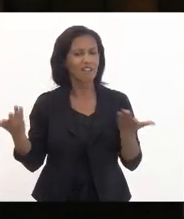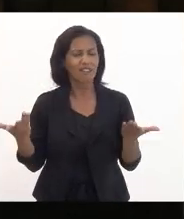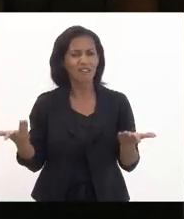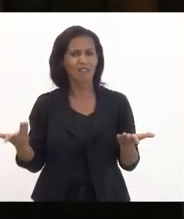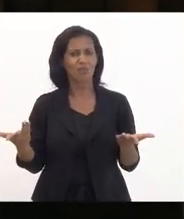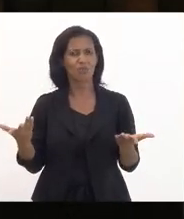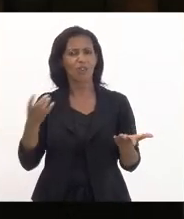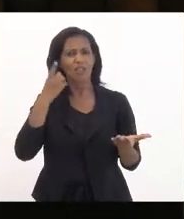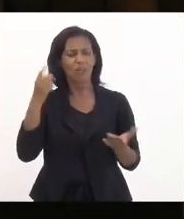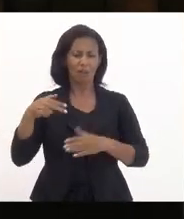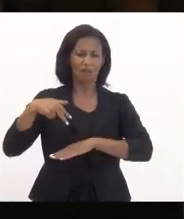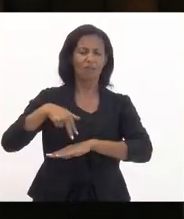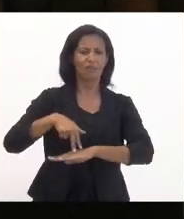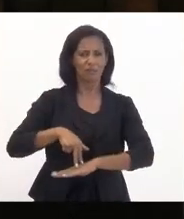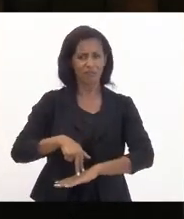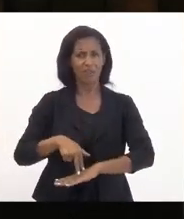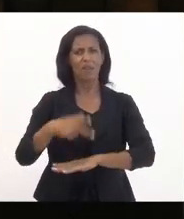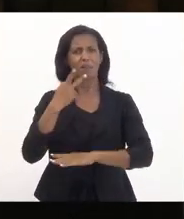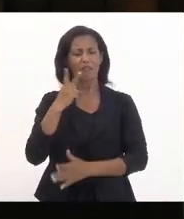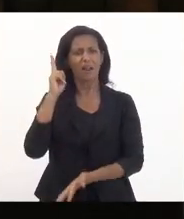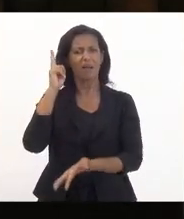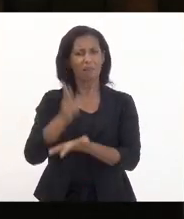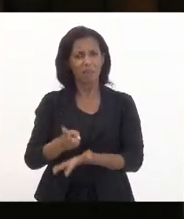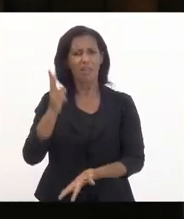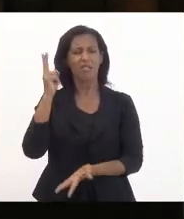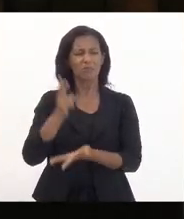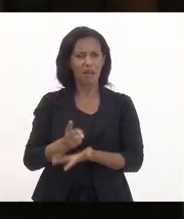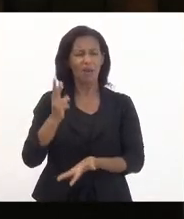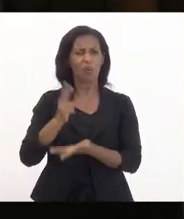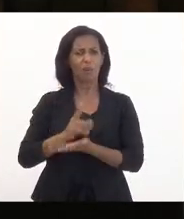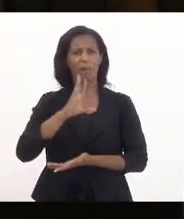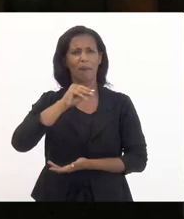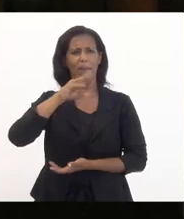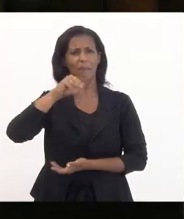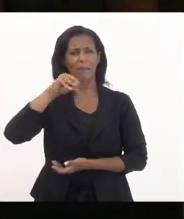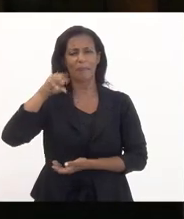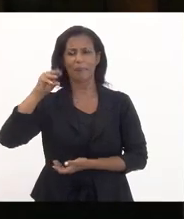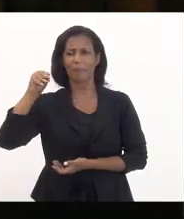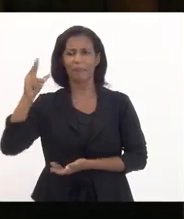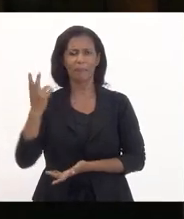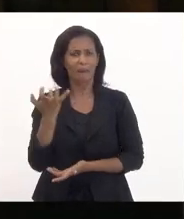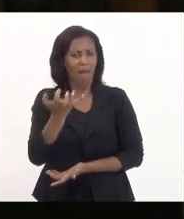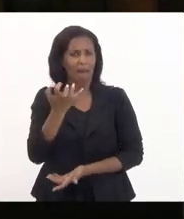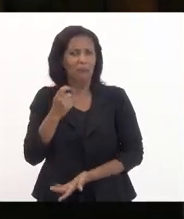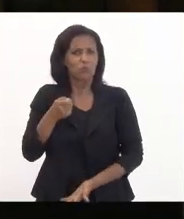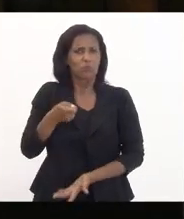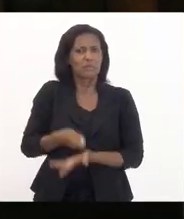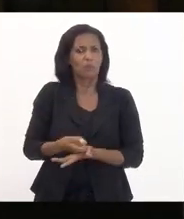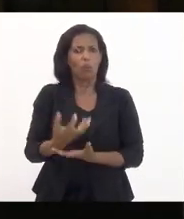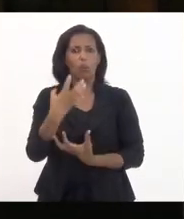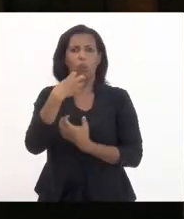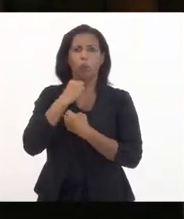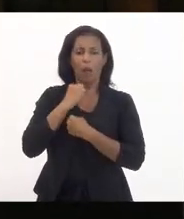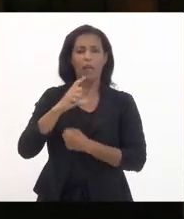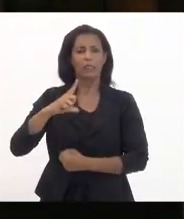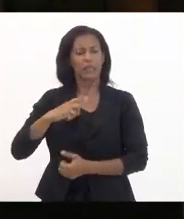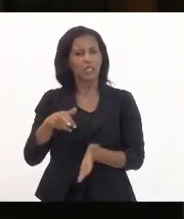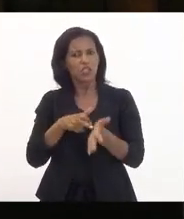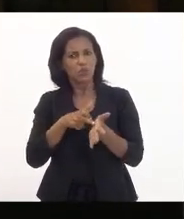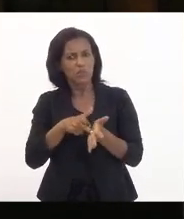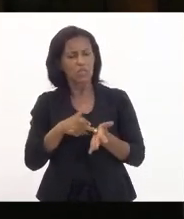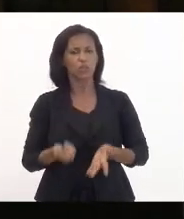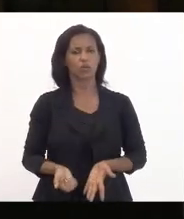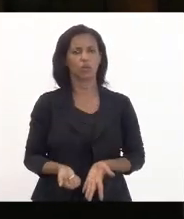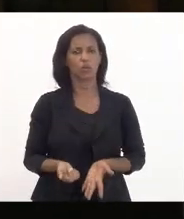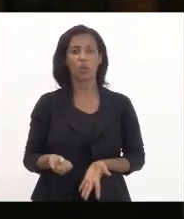Uma deputada ocupar essa tribuna para ficar com esse mesmo mimimi, esse mesmo blá blá blá, dizendo e querendo nos impor goela abaixo que existe genocídio. Não,